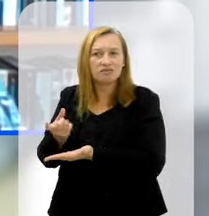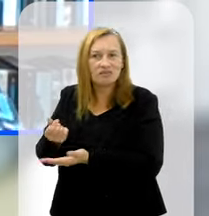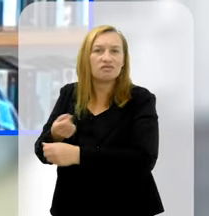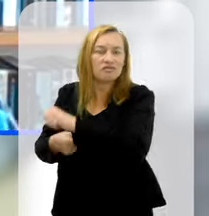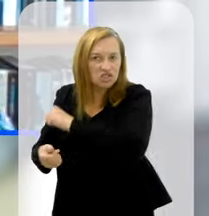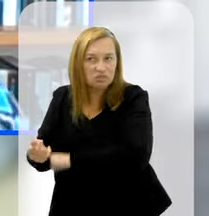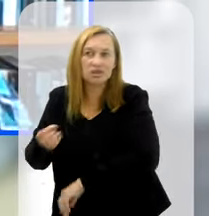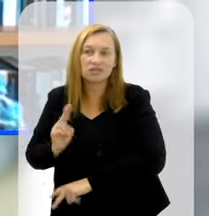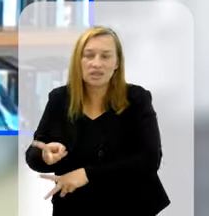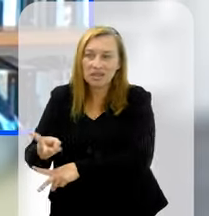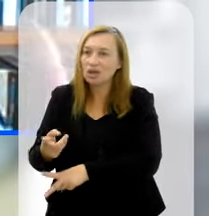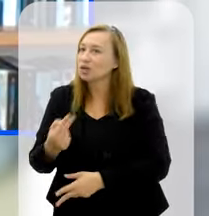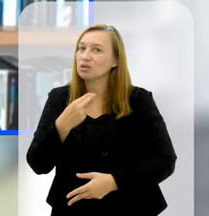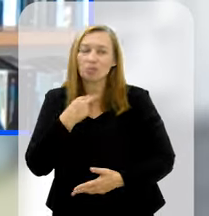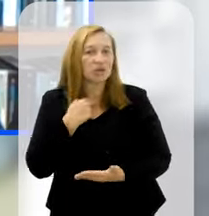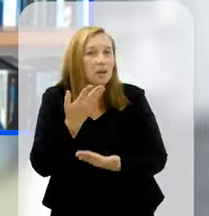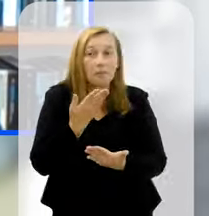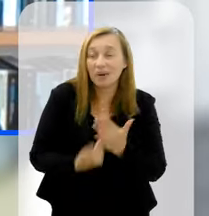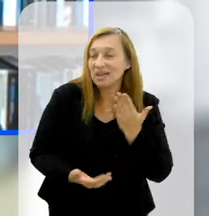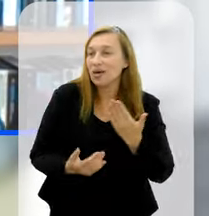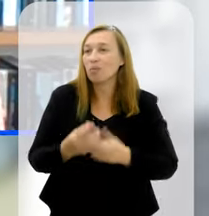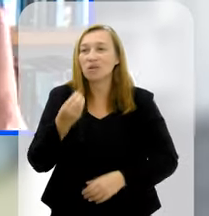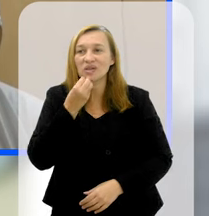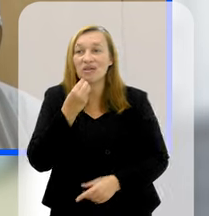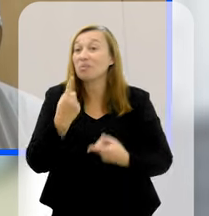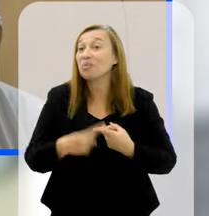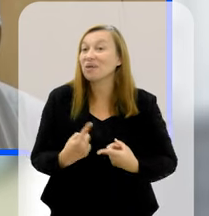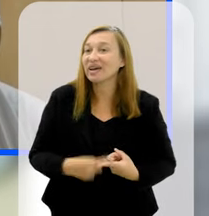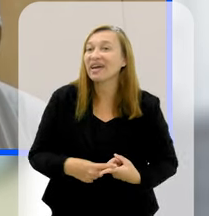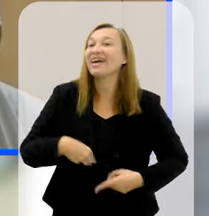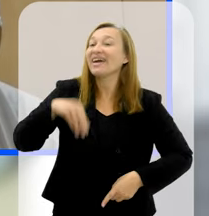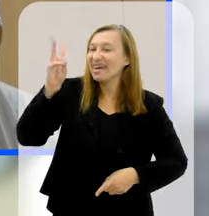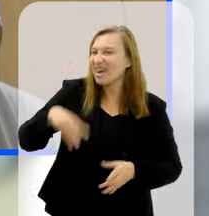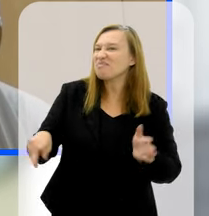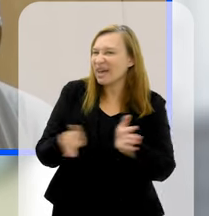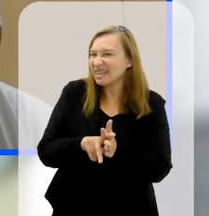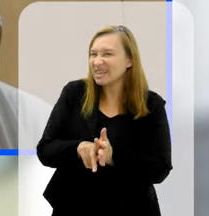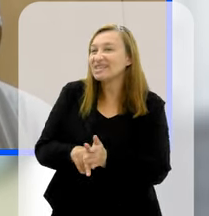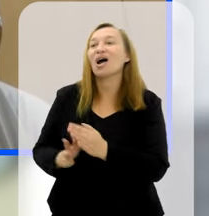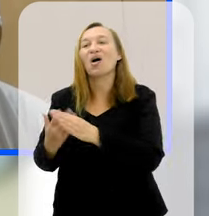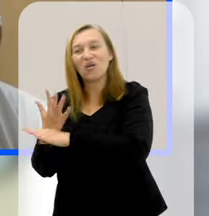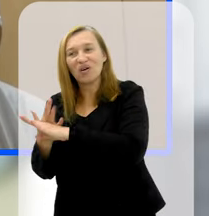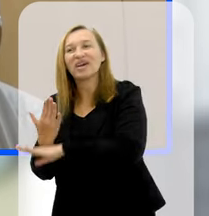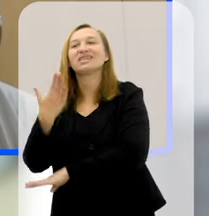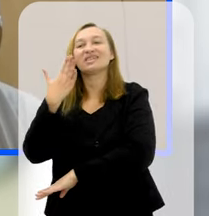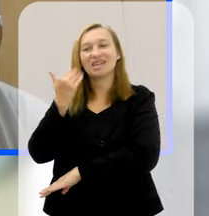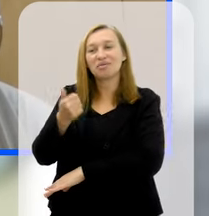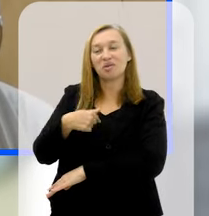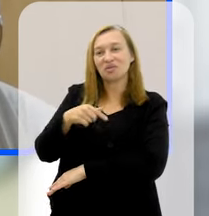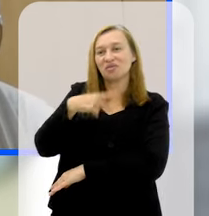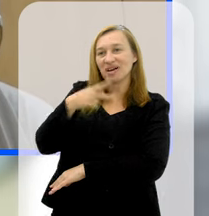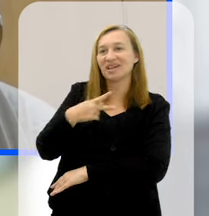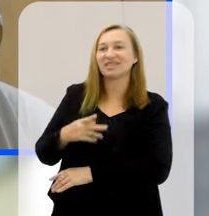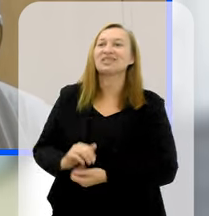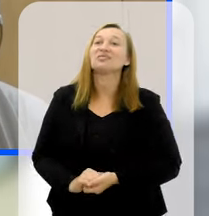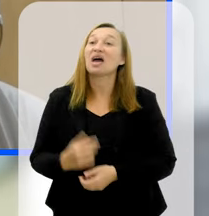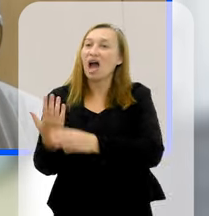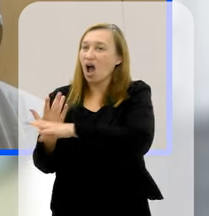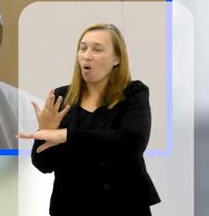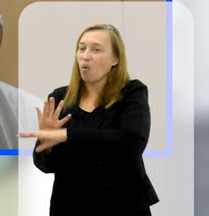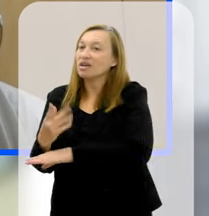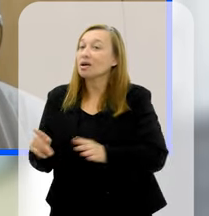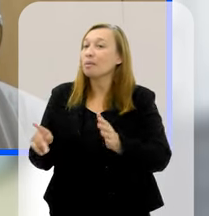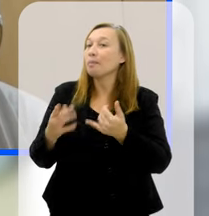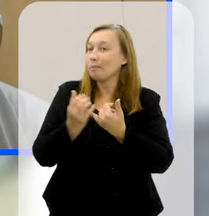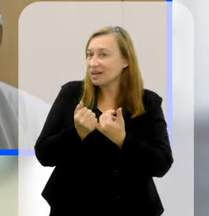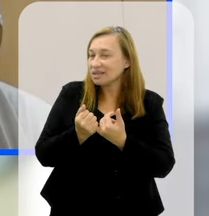investimento permanente. Então, eu não podia perder essa oportunidade, porque quem é da UERJ sabe do que eu estou falando. A UERJ é um